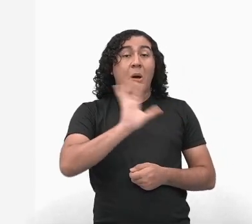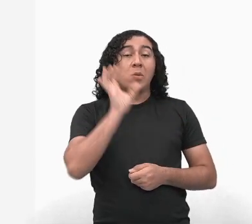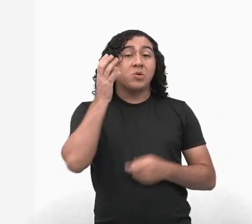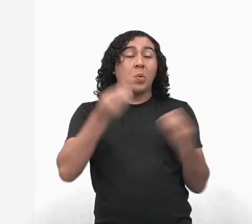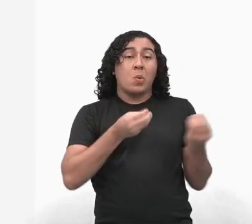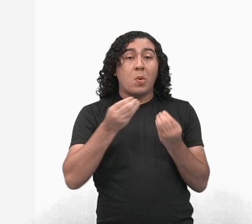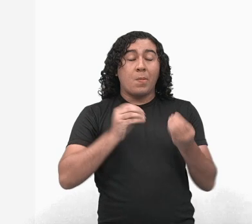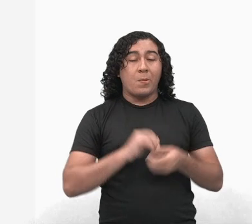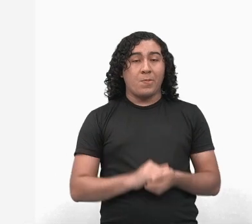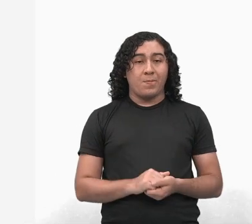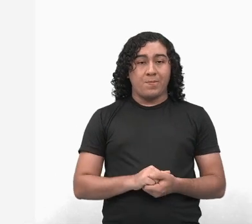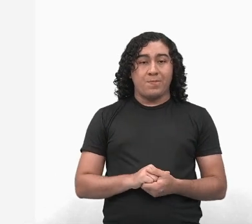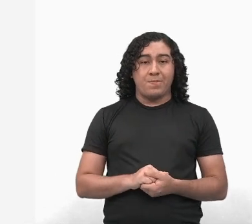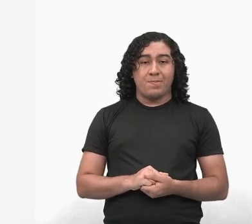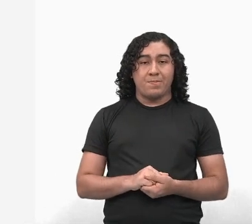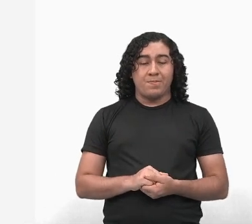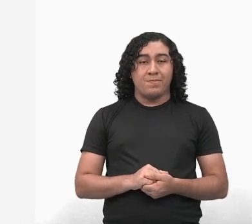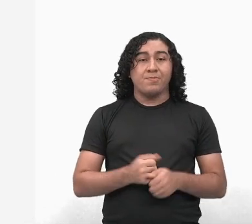por membros